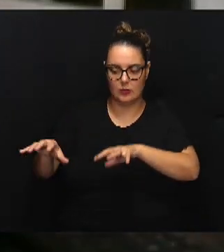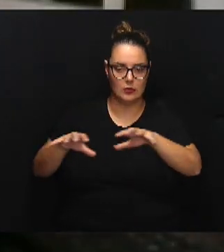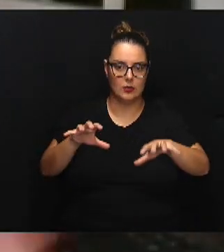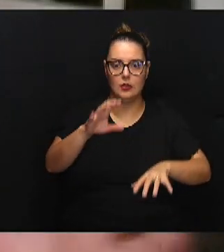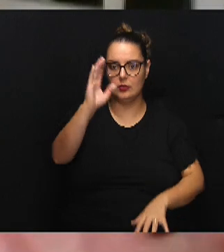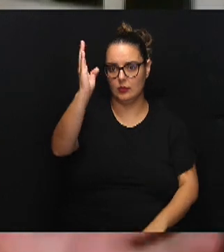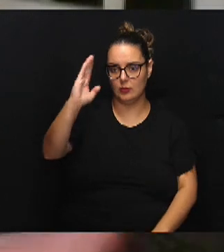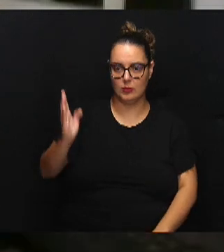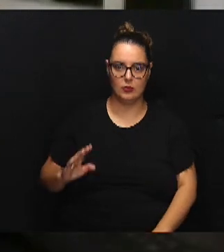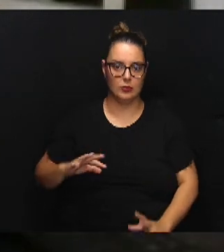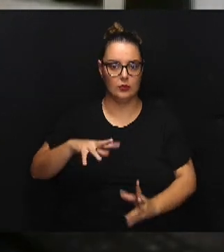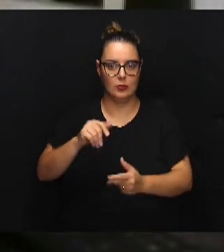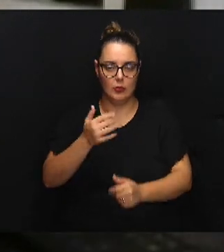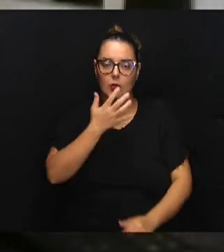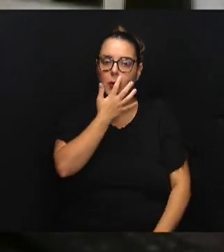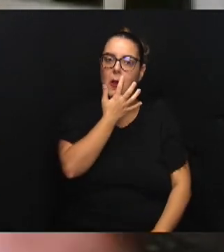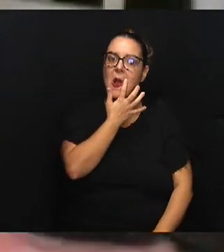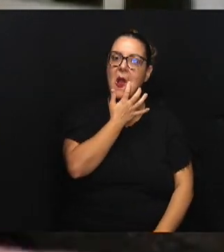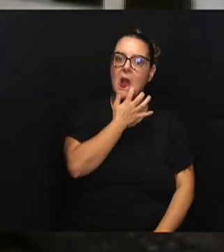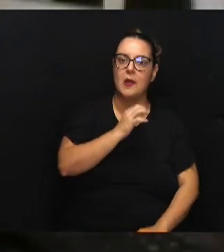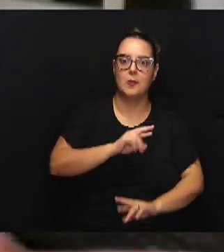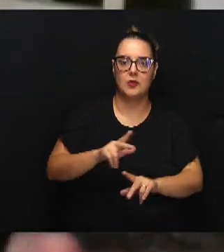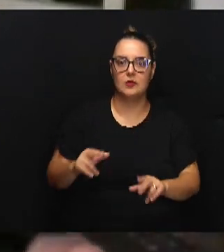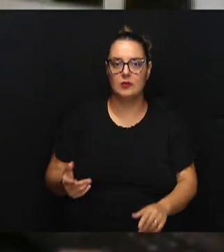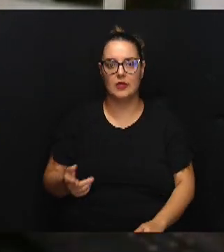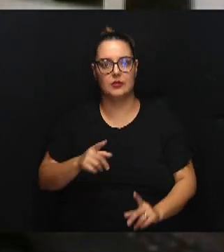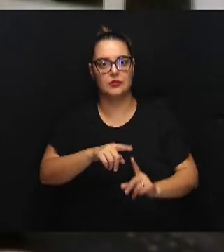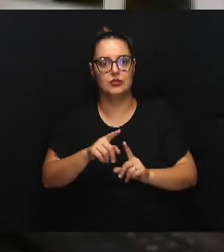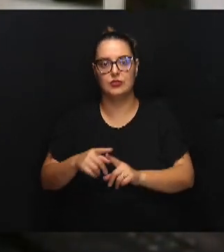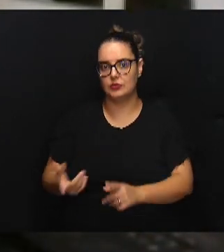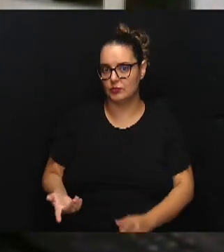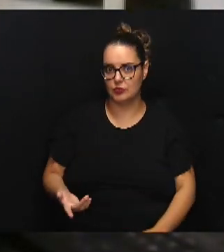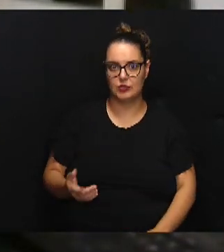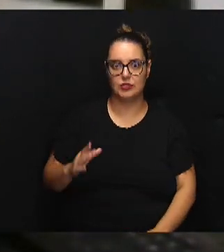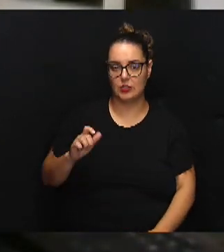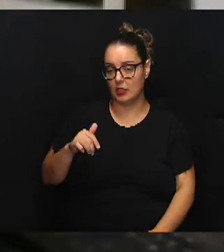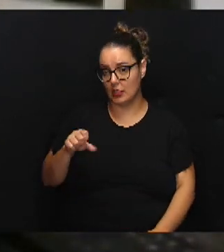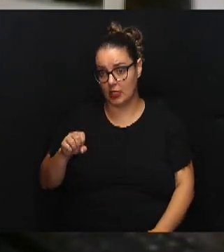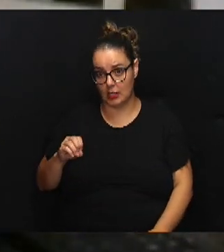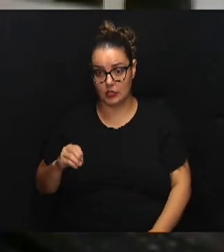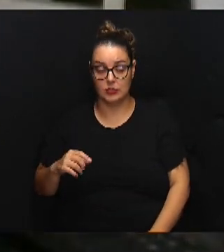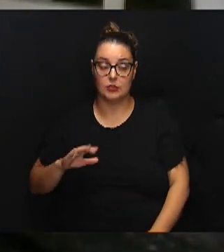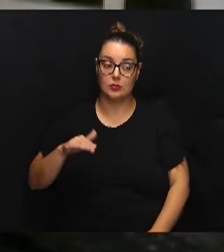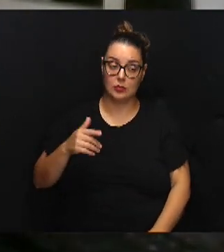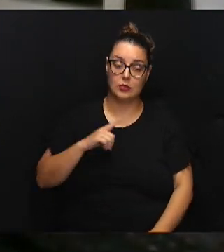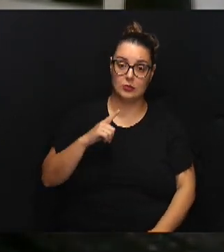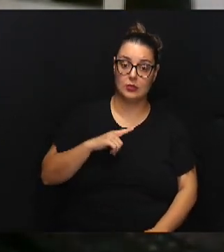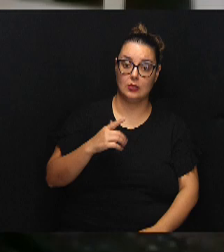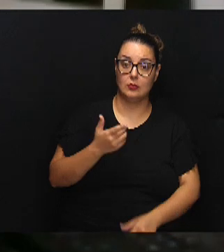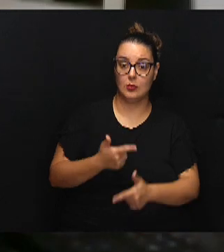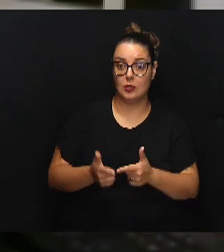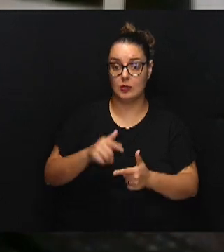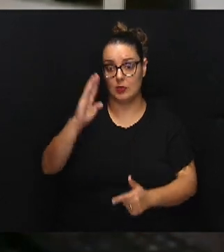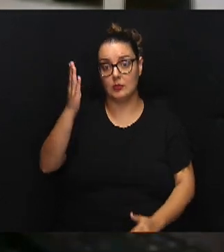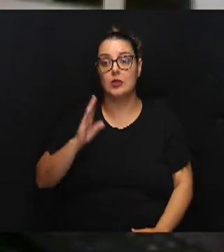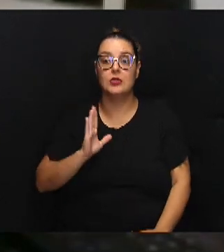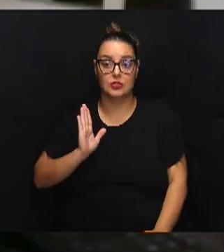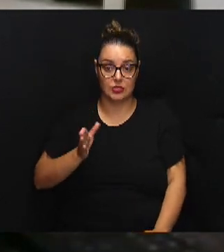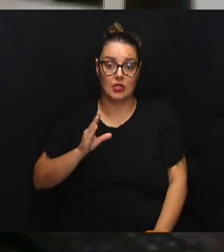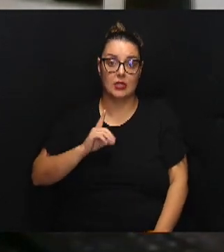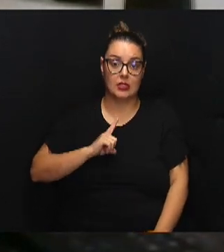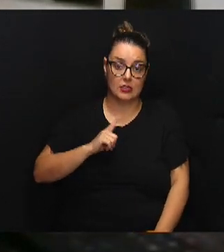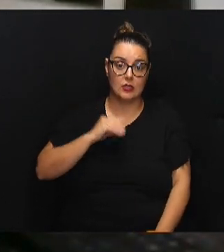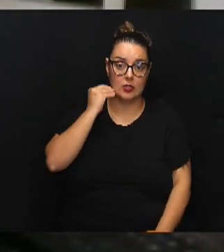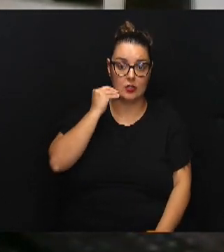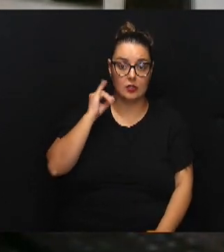então do mundo, então temos vários casos, né? E muitos desses casos, quando nós temos problemas aqui no Brasil, a gente já tem expertise internacional e até